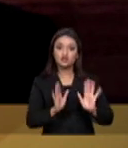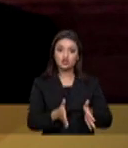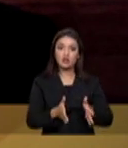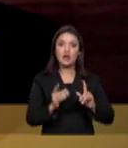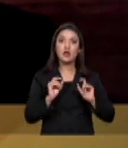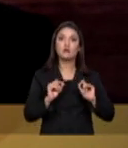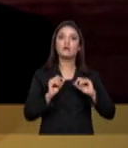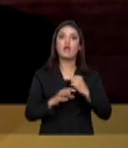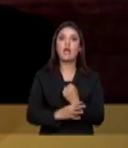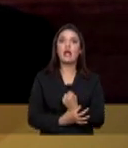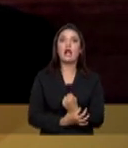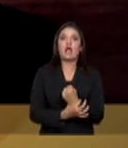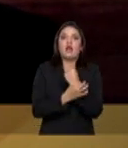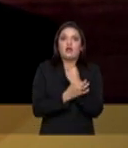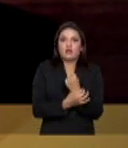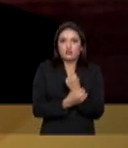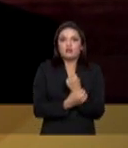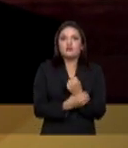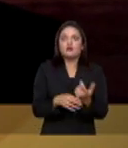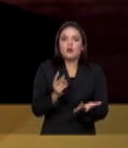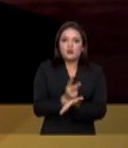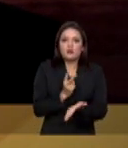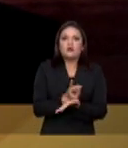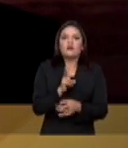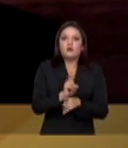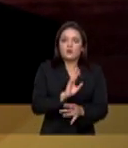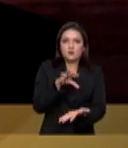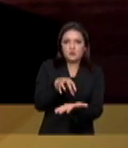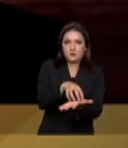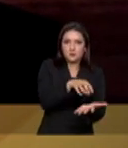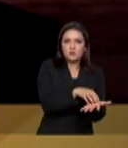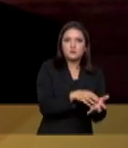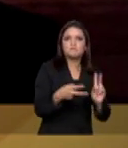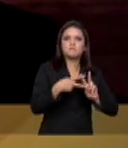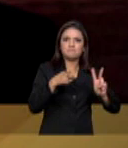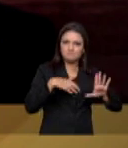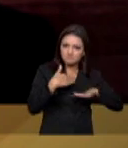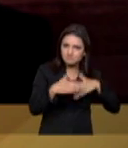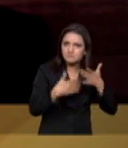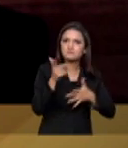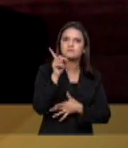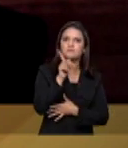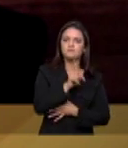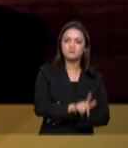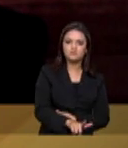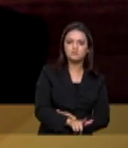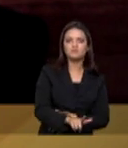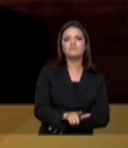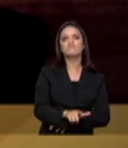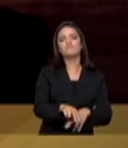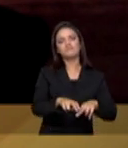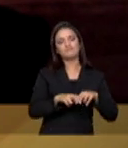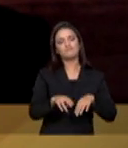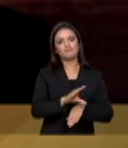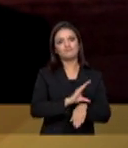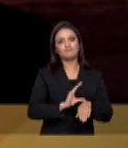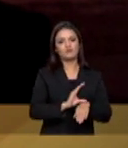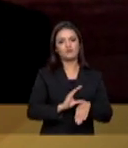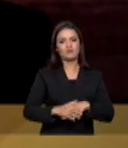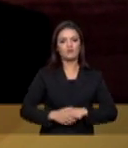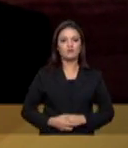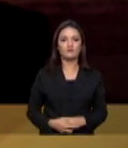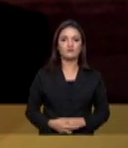sentido da garantia da tutela das Comunidades indígenas a luz da Constituição da